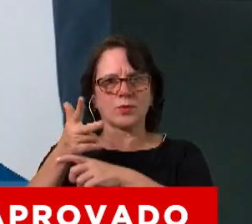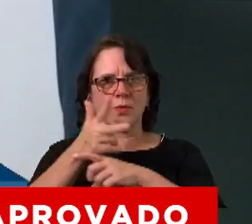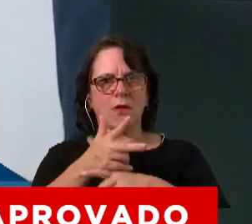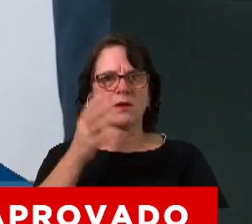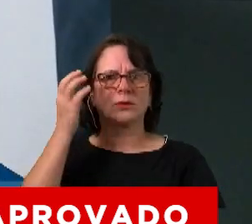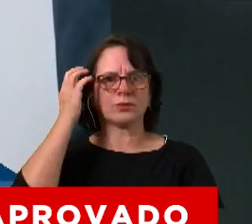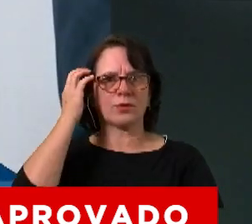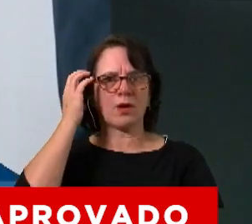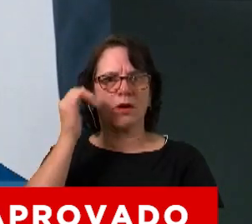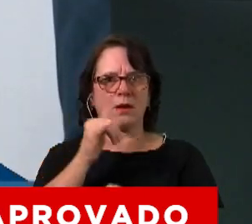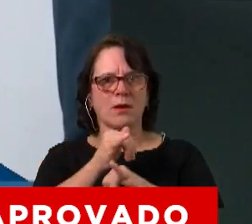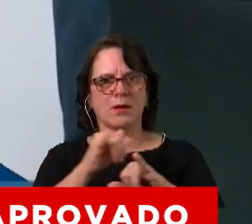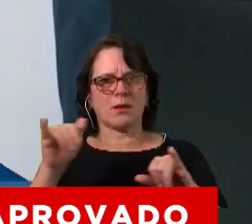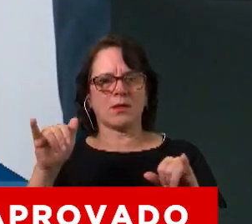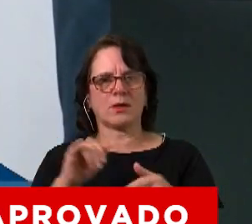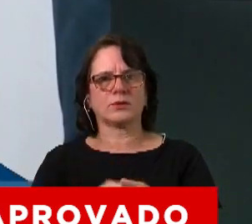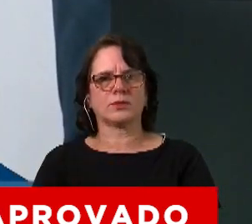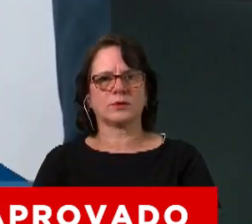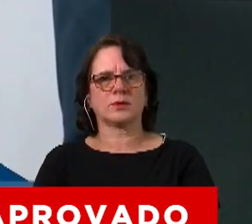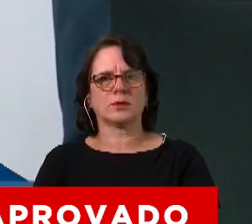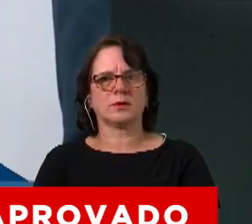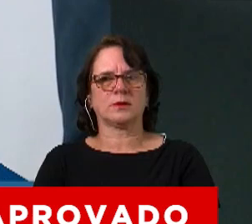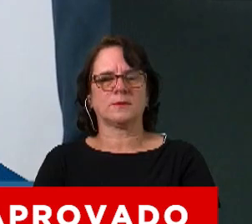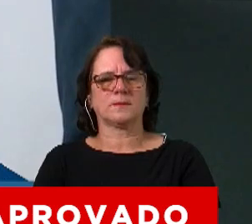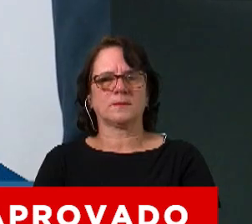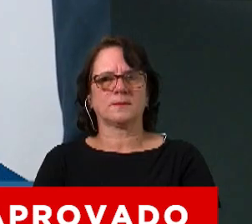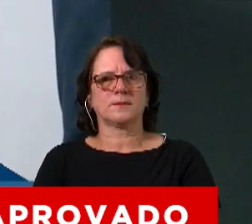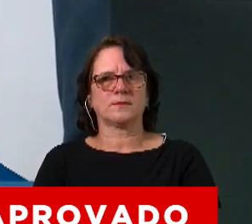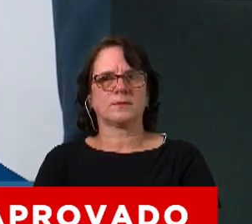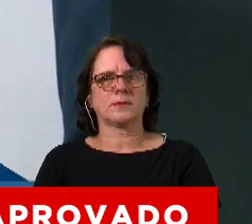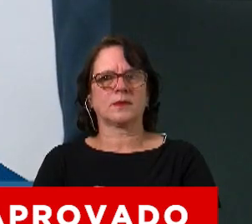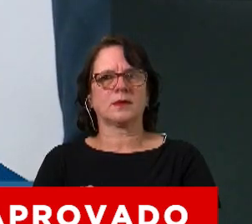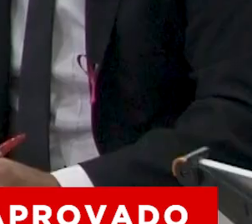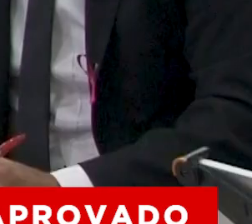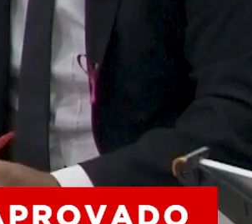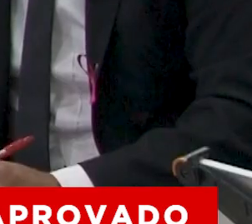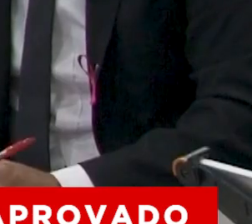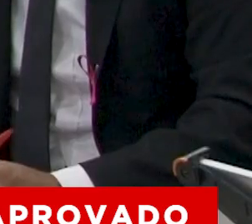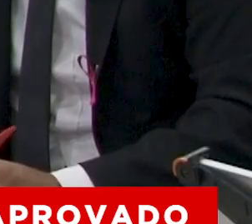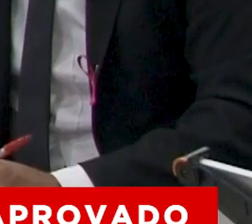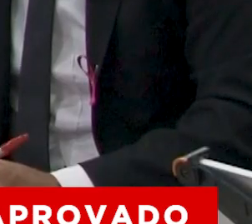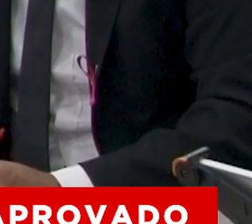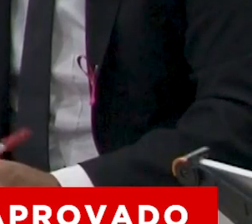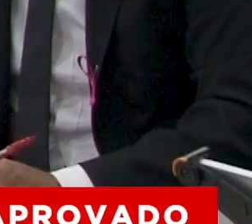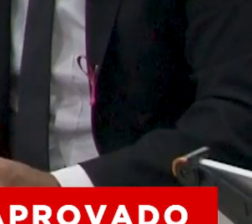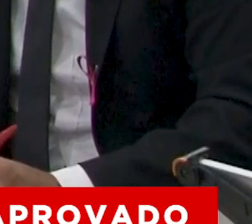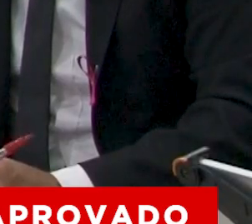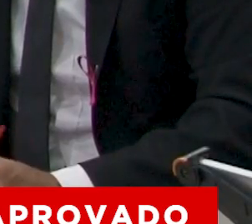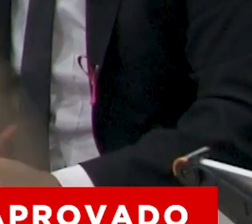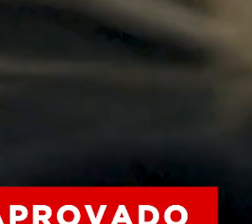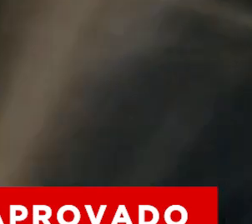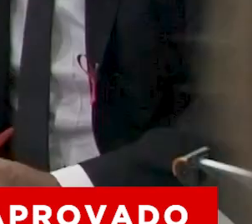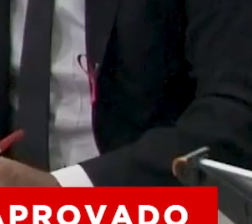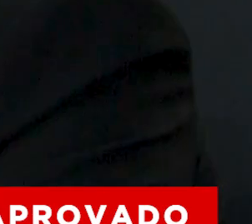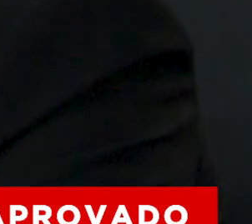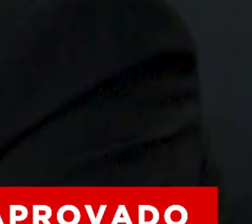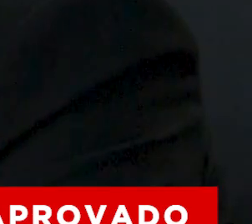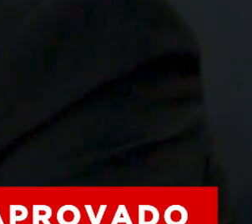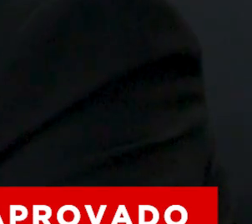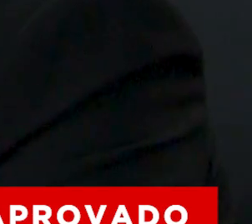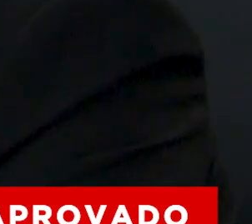de lei complementar que institui o Código de Posturas do município. Os vereadores da oposição que estavam presentes no